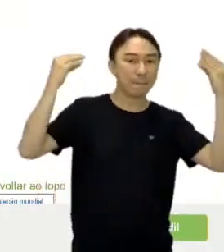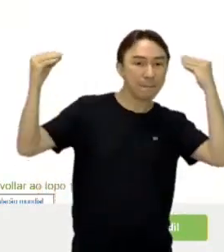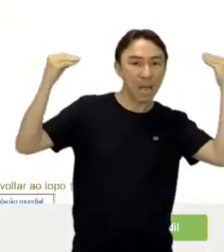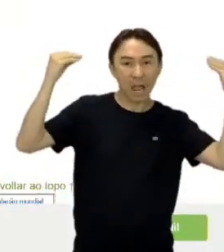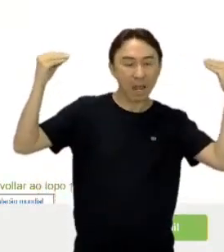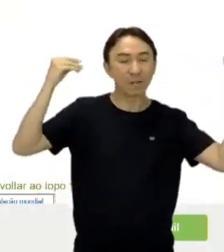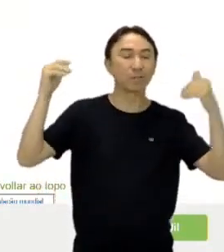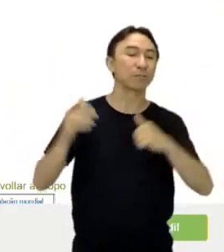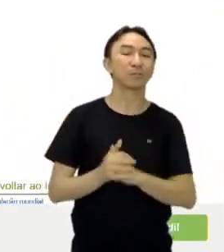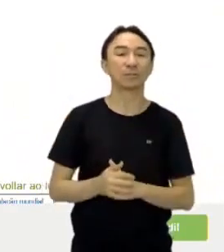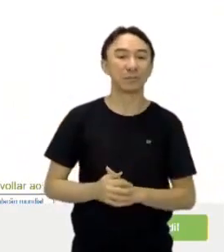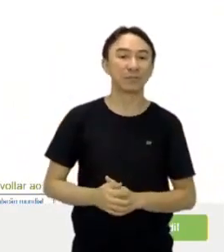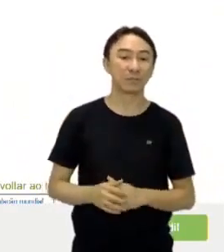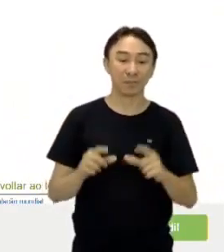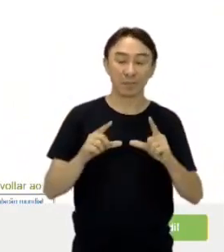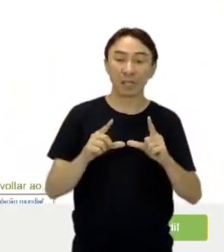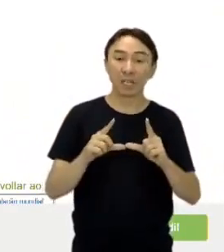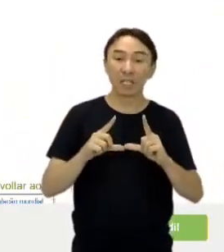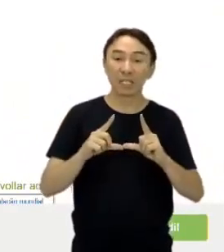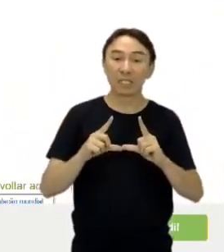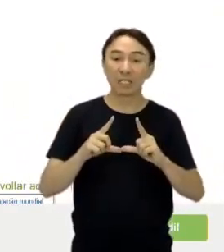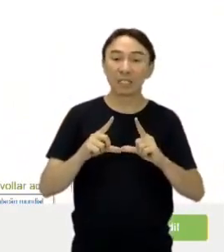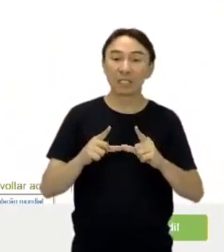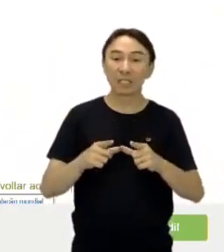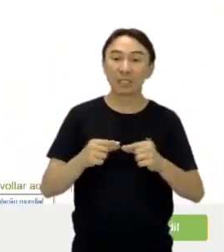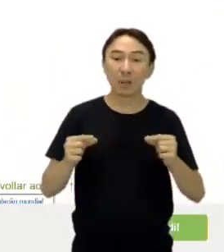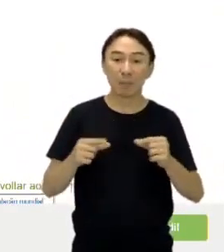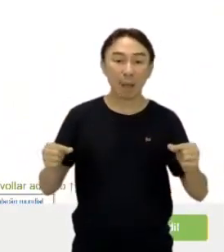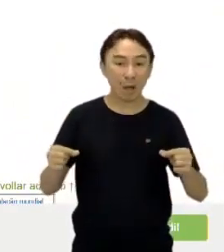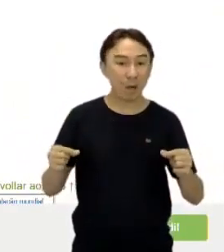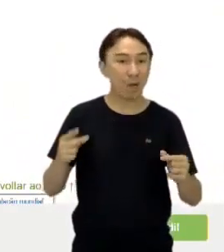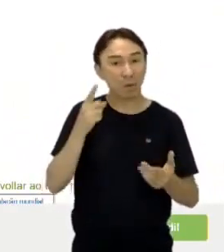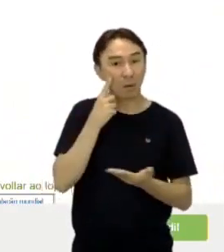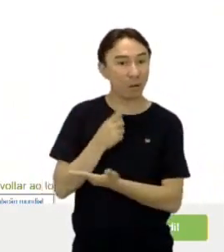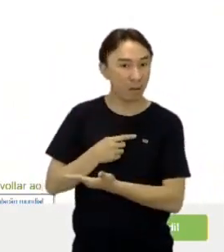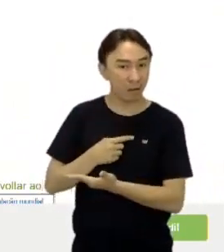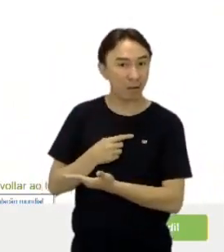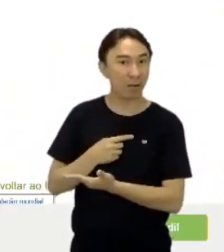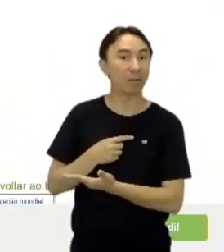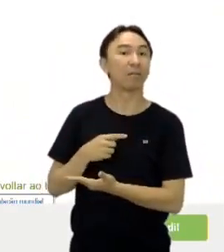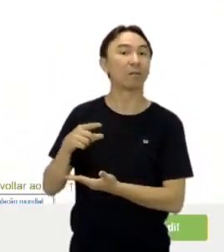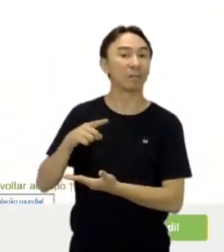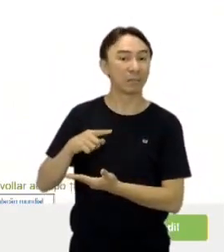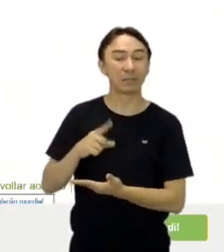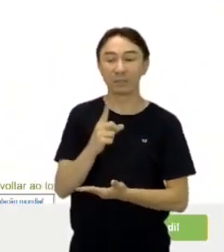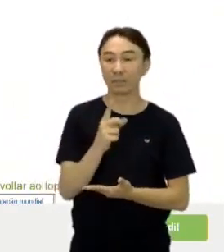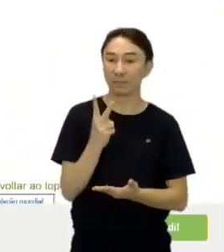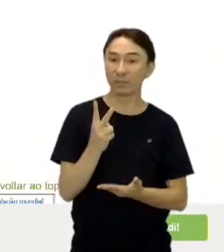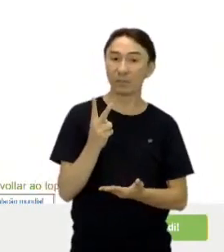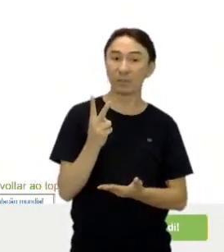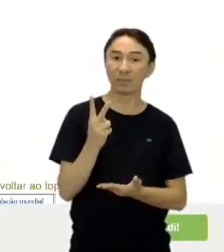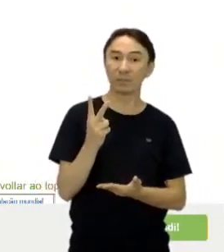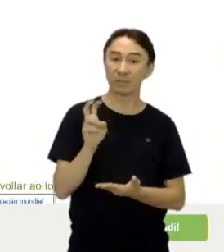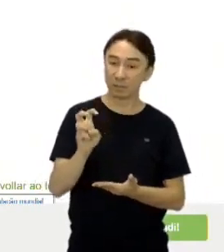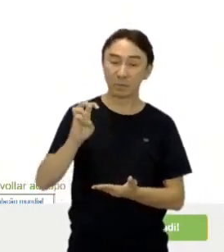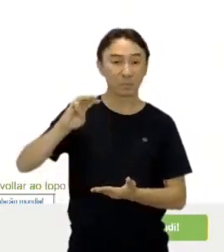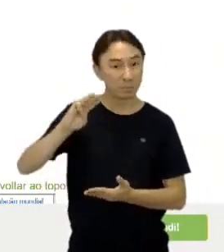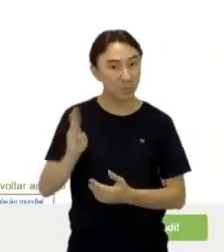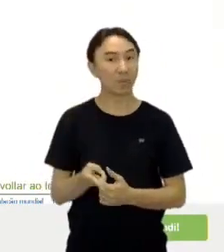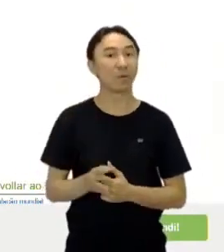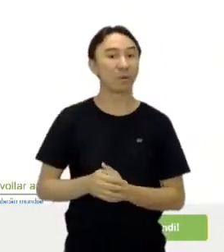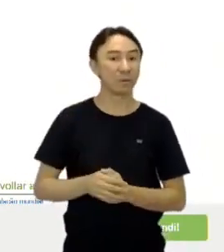Japão está no crescimento vegetativo negativo, então ele está perdendo a população total. Nós temos a Etiópia,